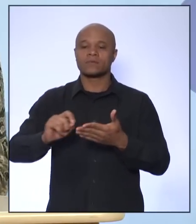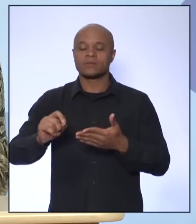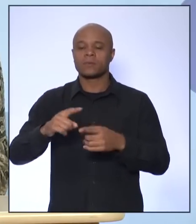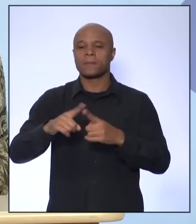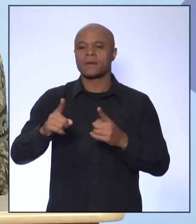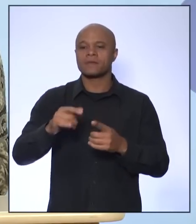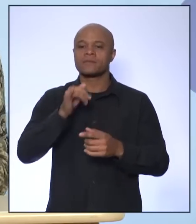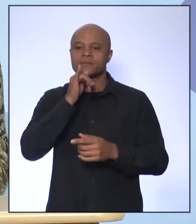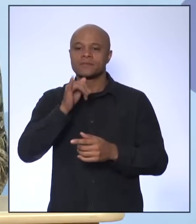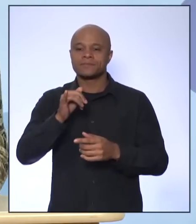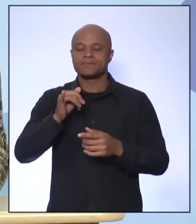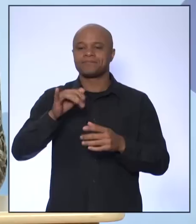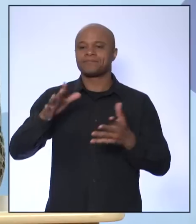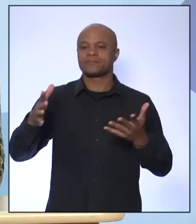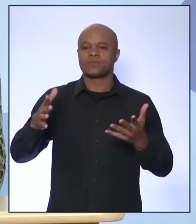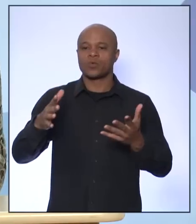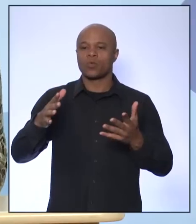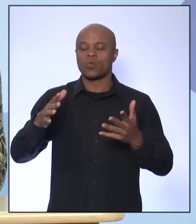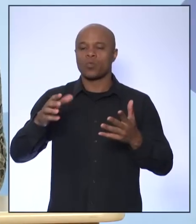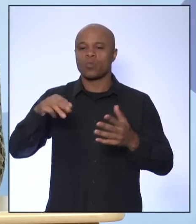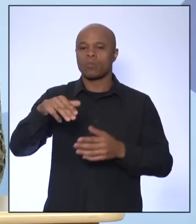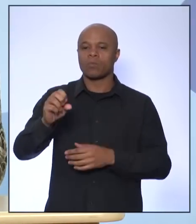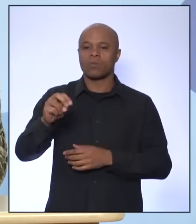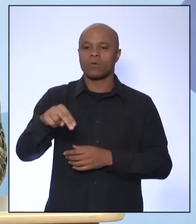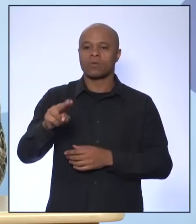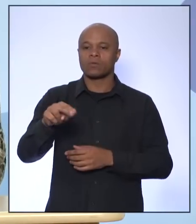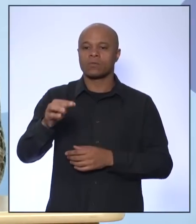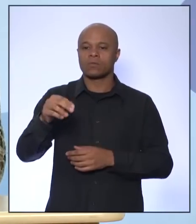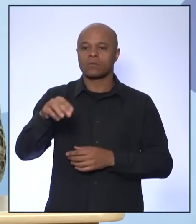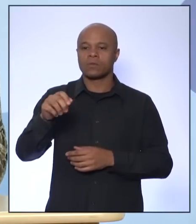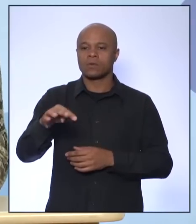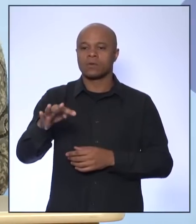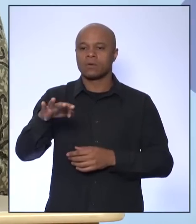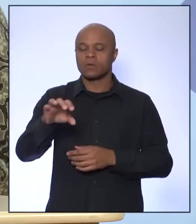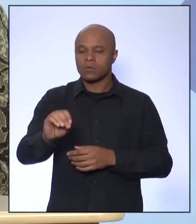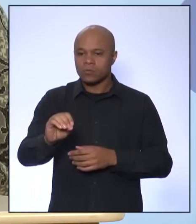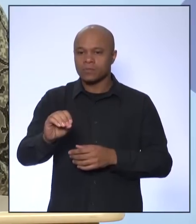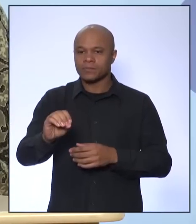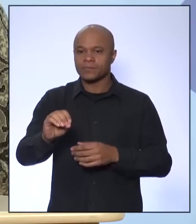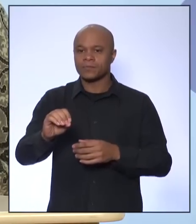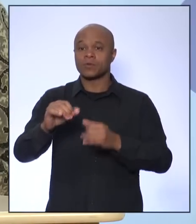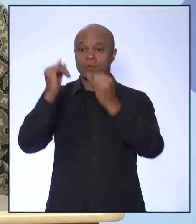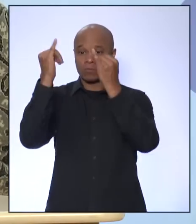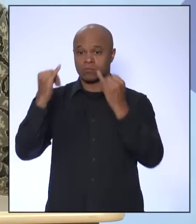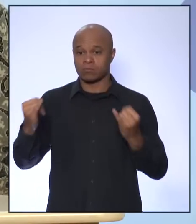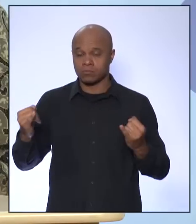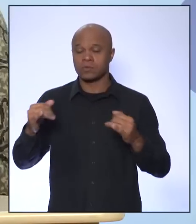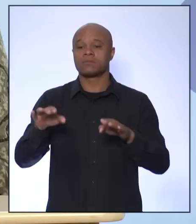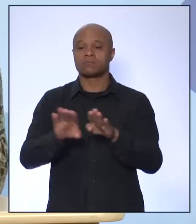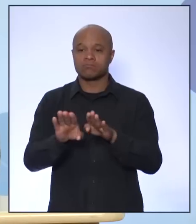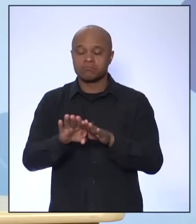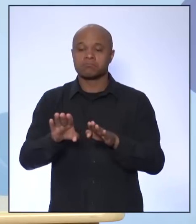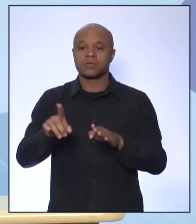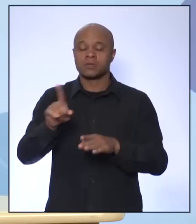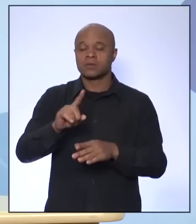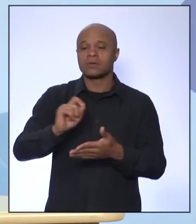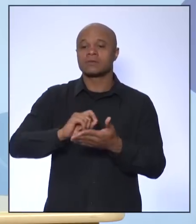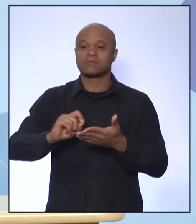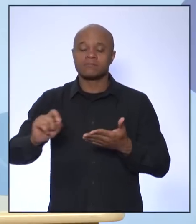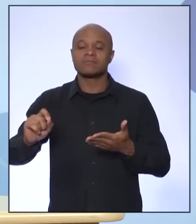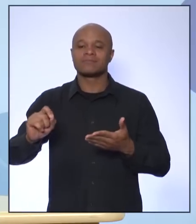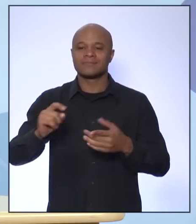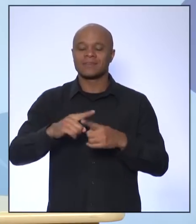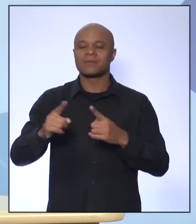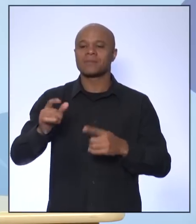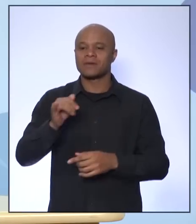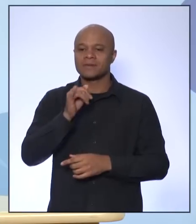um monumento. Vocês sabem o que é um monumento? Uma estátua. Ela é uma fonte material também, só que ela não é escrita. Está